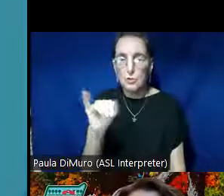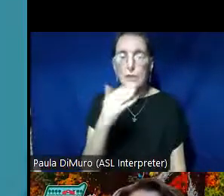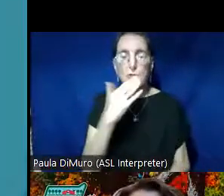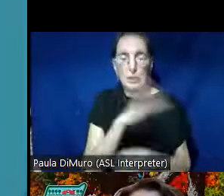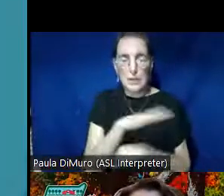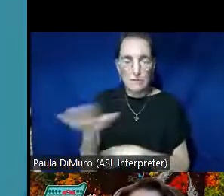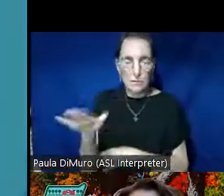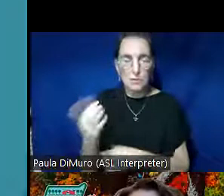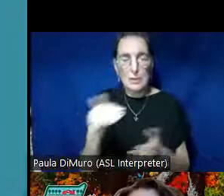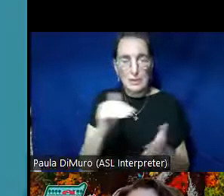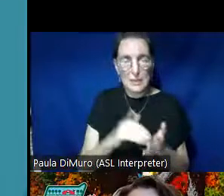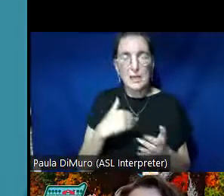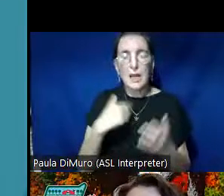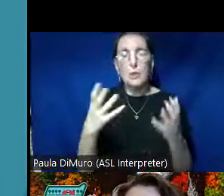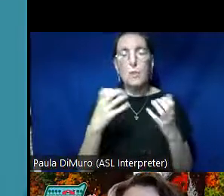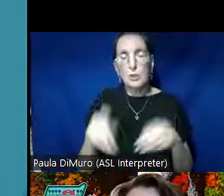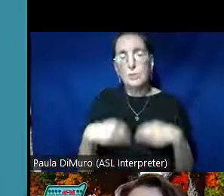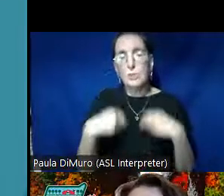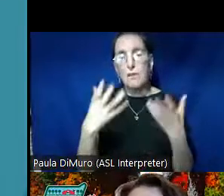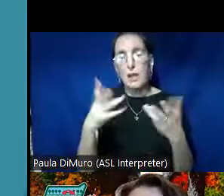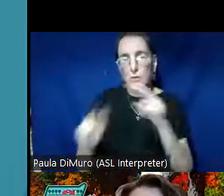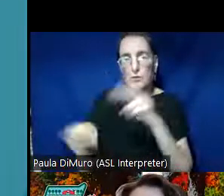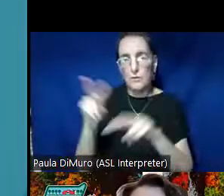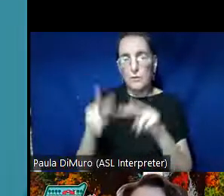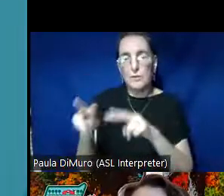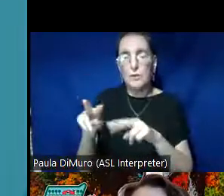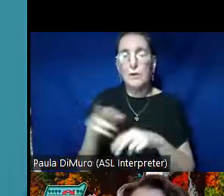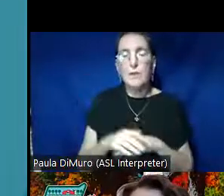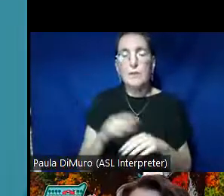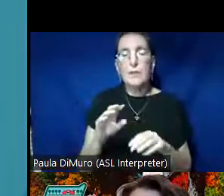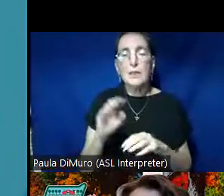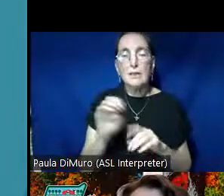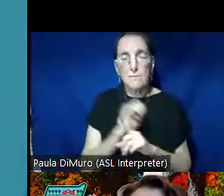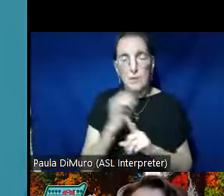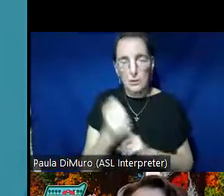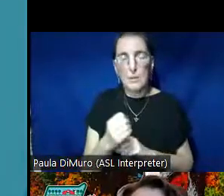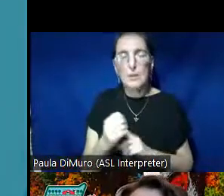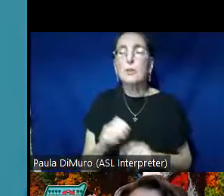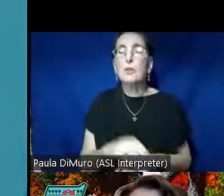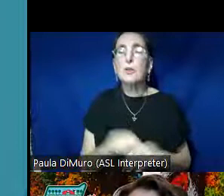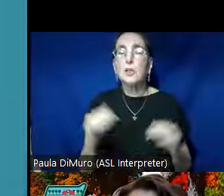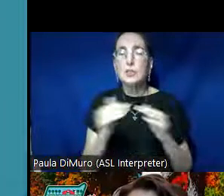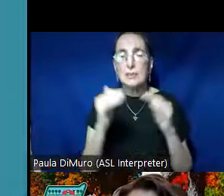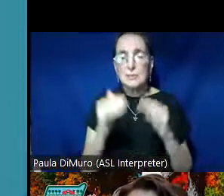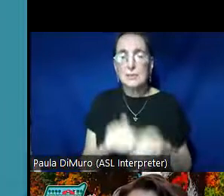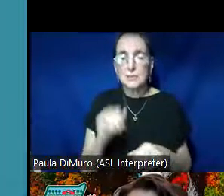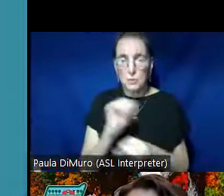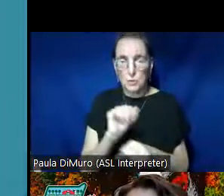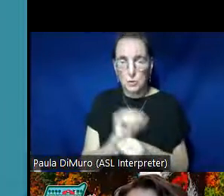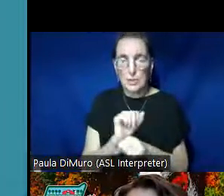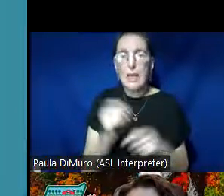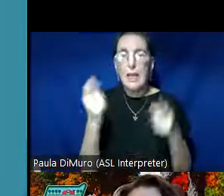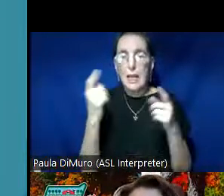Obrigada, Tori. Muito boa tarde a todos. Alguém creba da revisão de